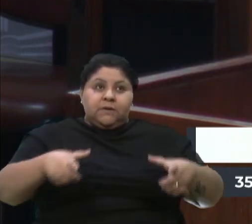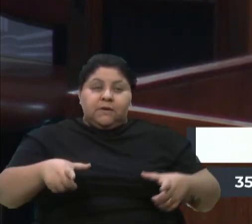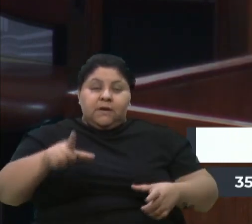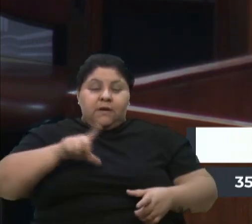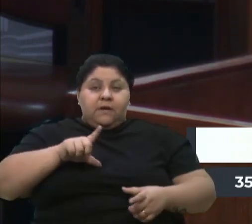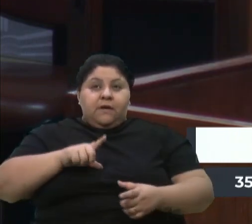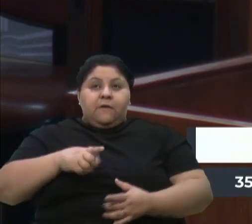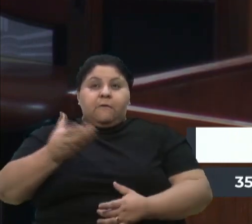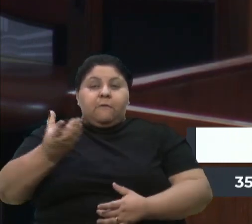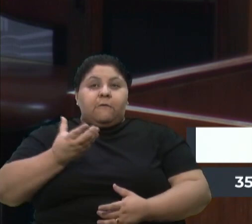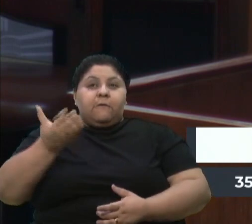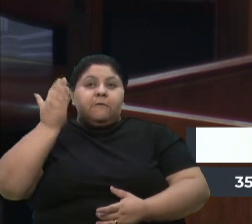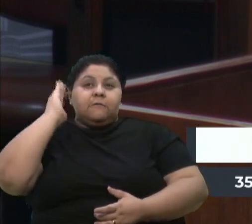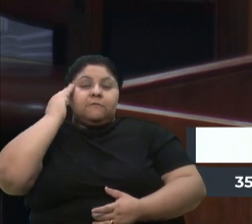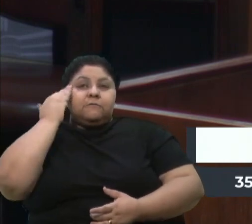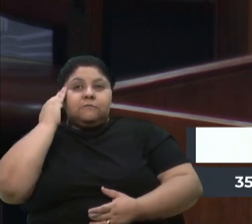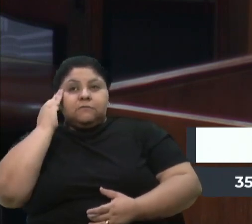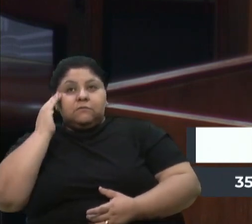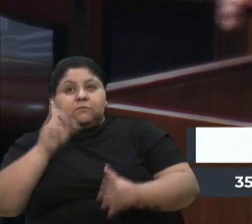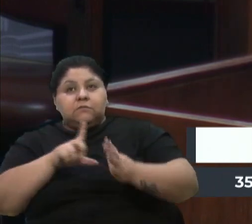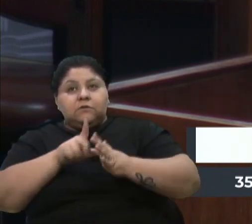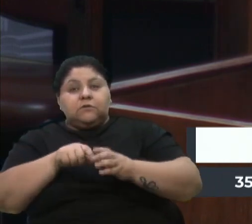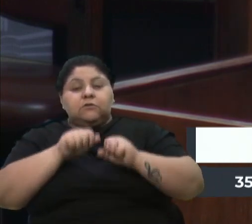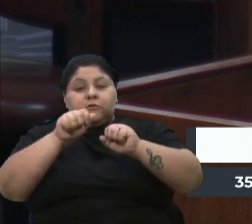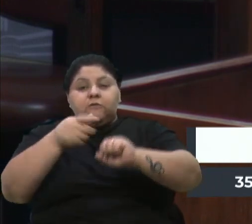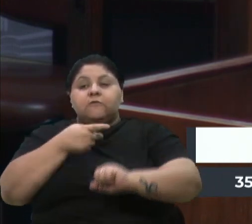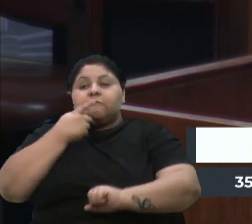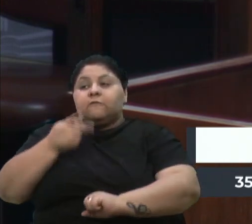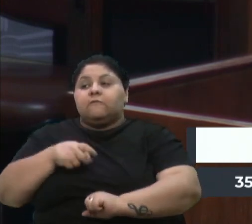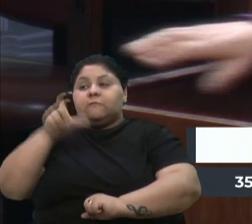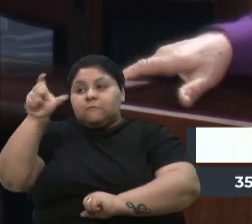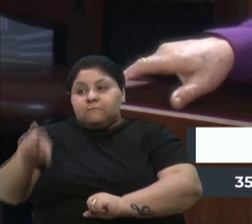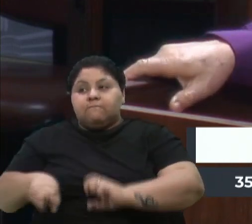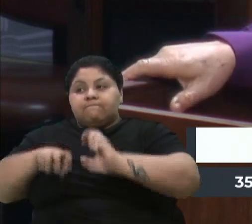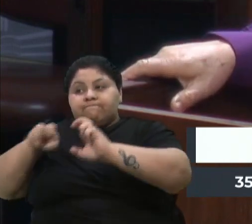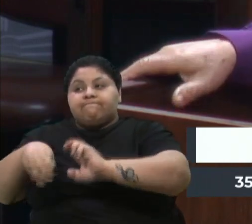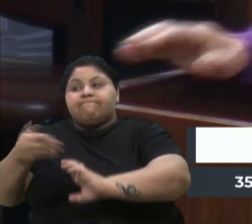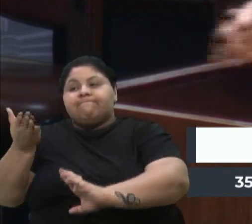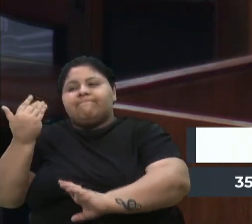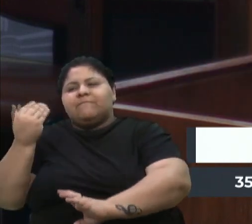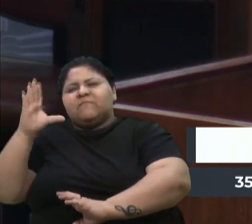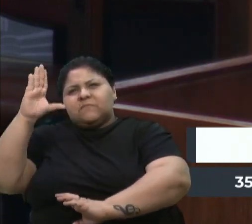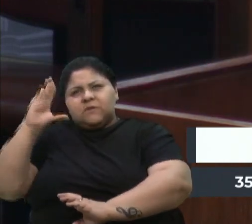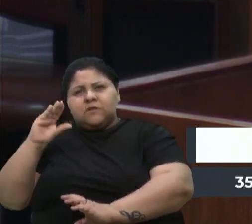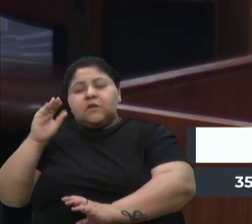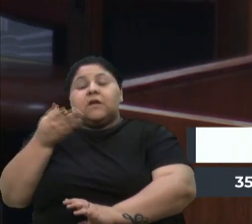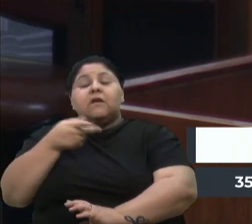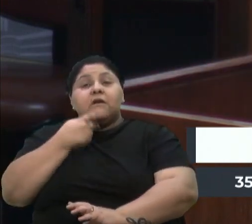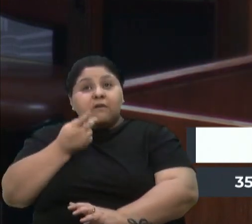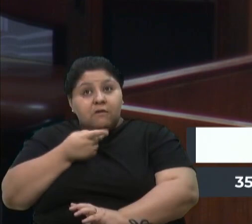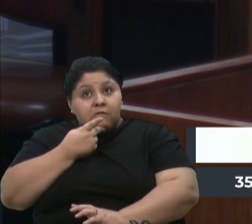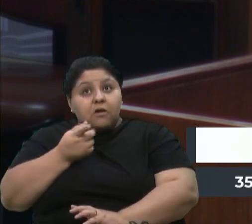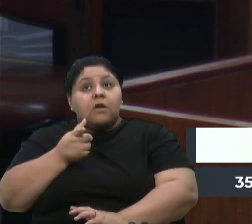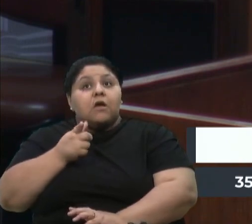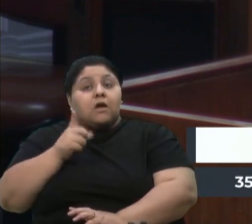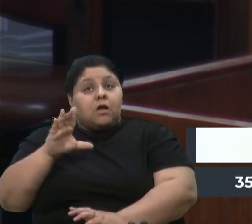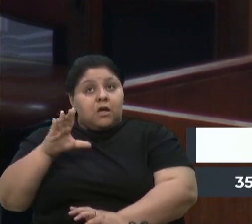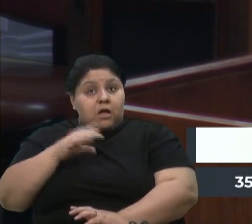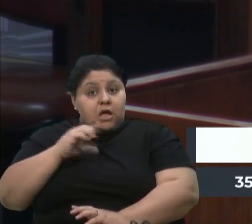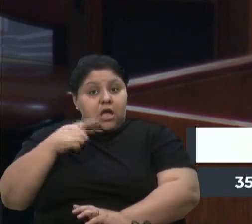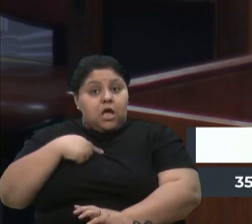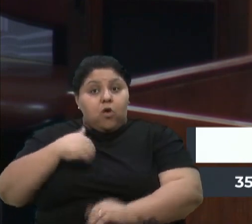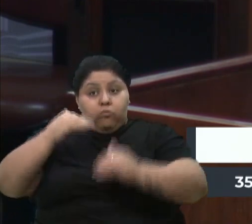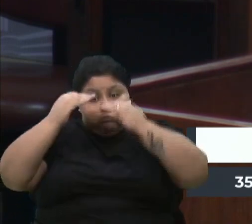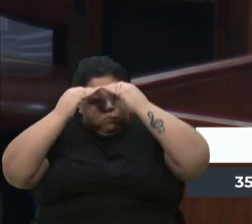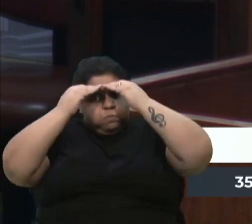isso, para mim poder me manifestar para os agricultores que naquela noite eu falei. Eu assumo a responsabilidade, a